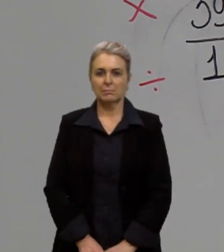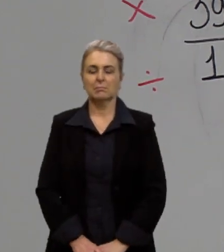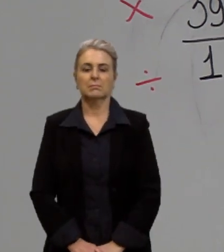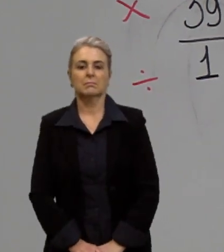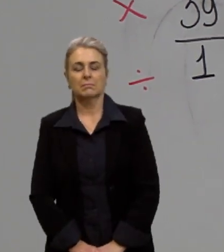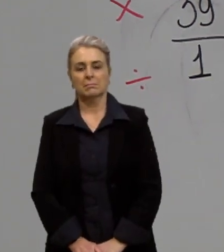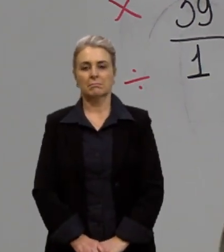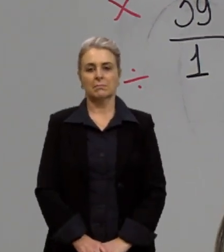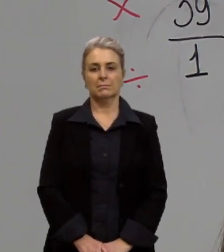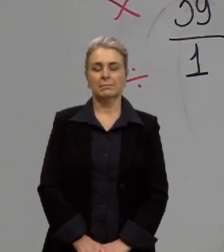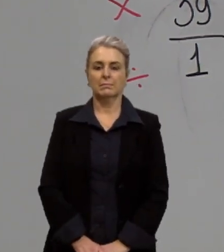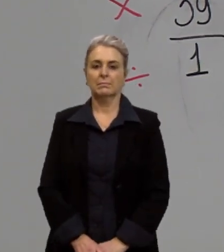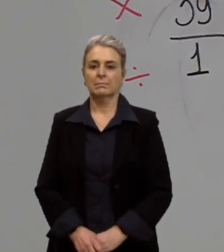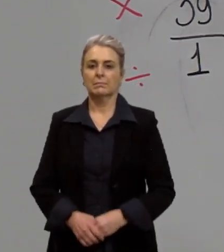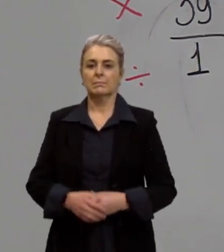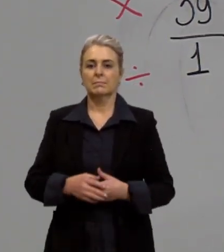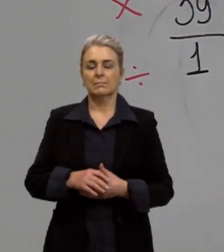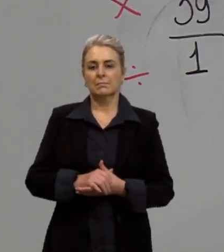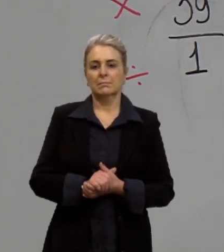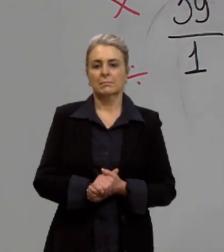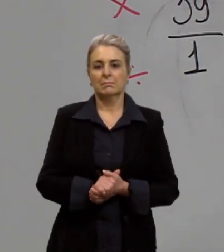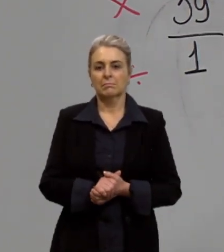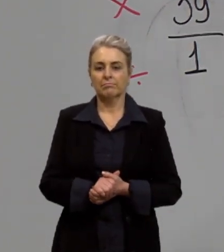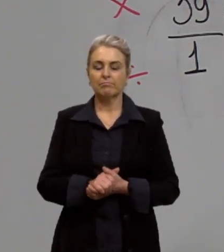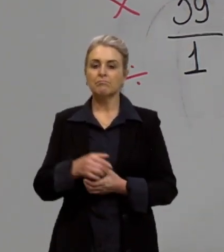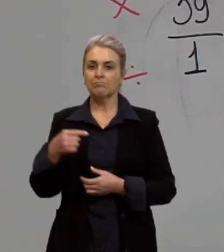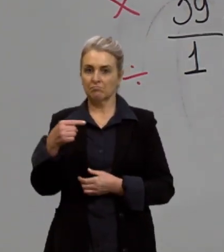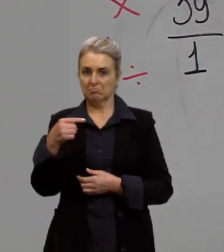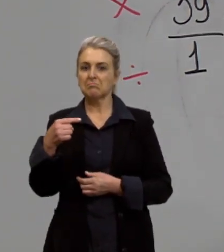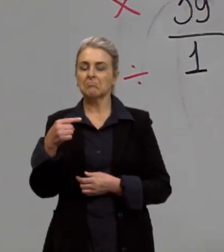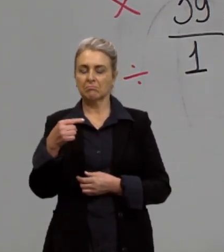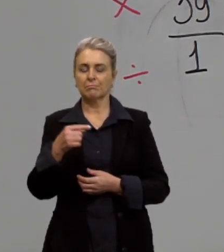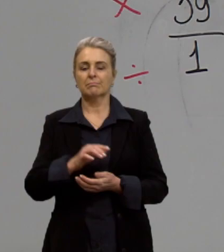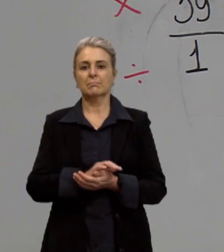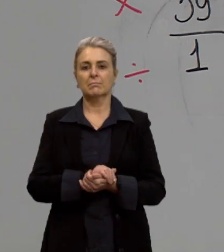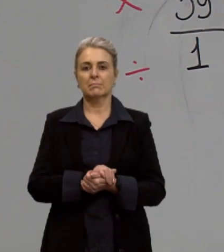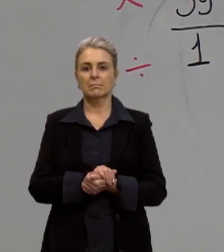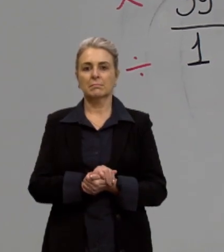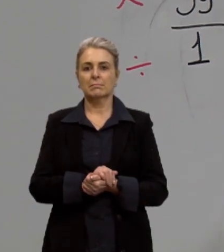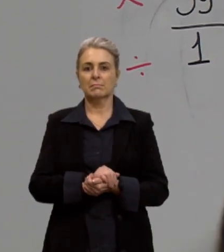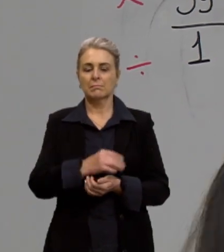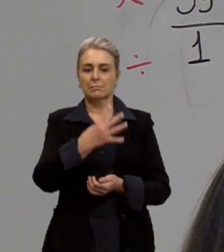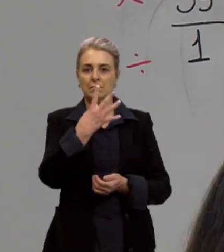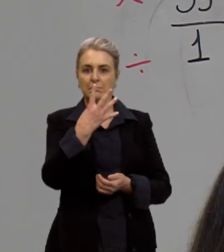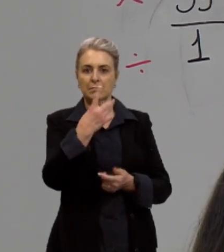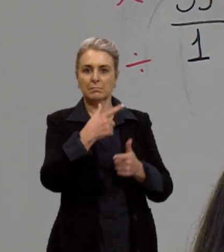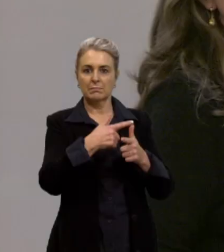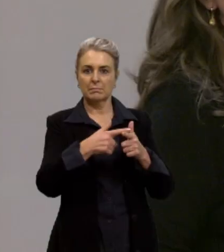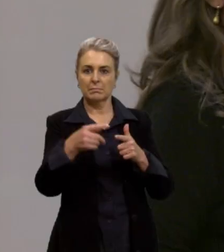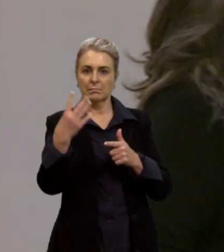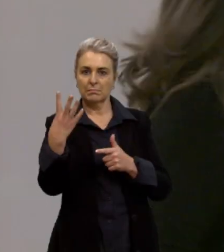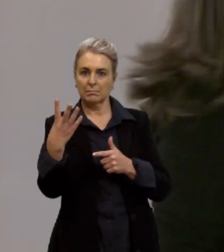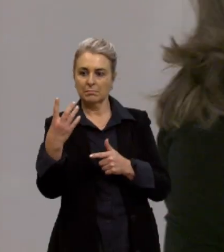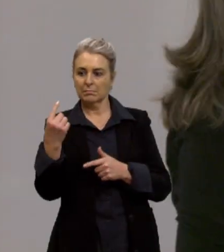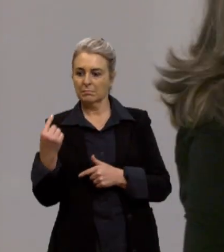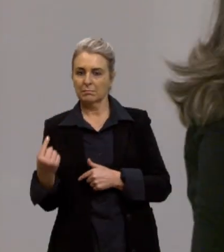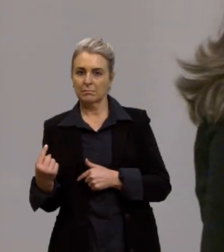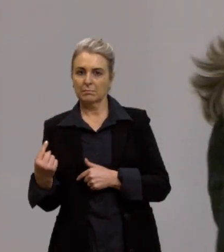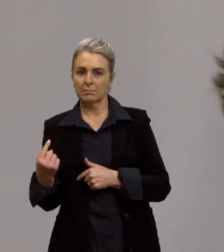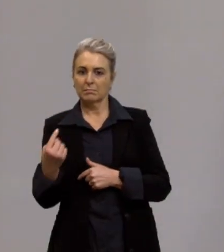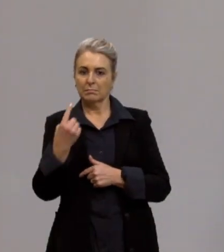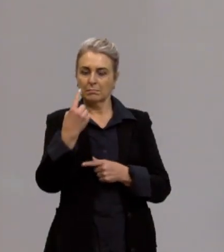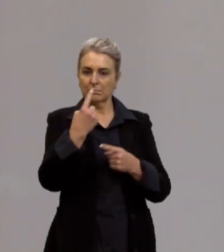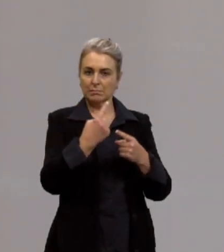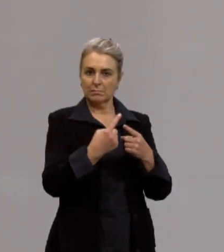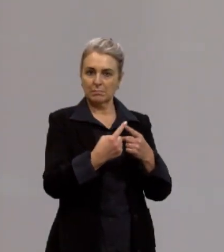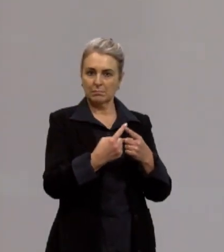Depois, faltou um sinal de menos aqui, ó. Deus o livre. 4 dividido por 4, 1. Uma